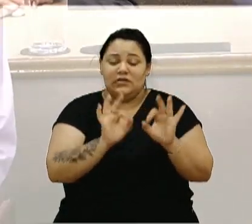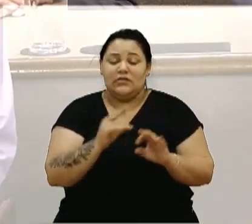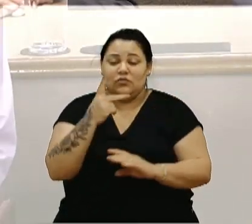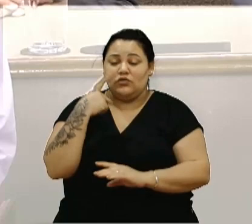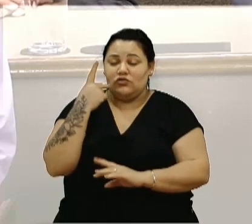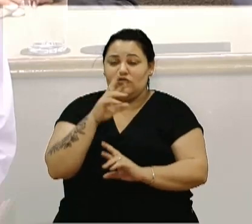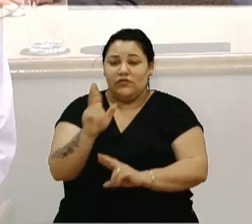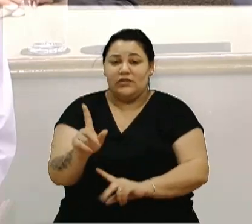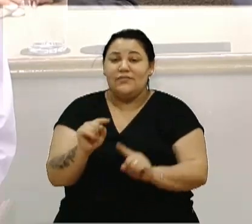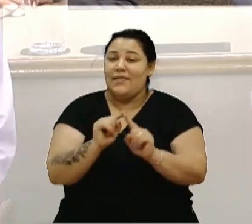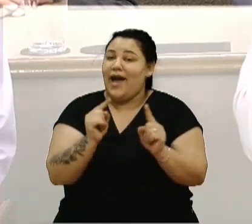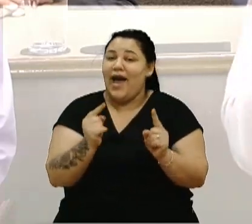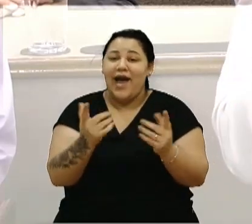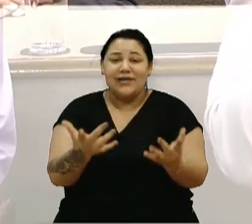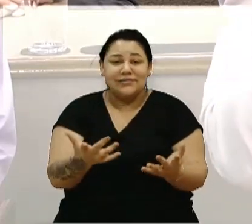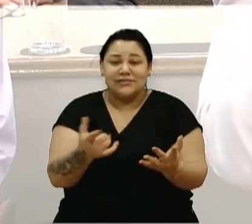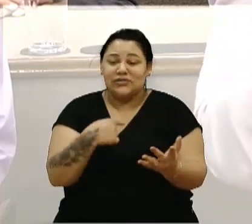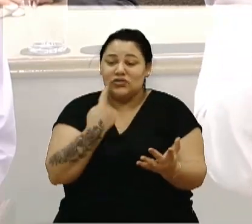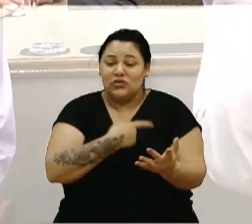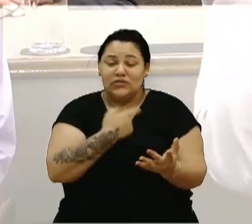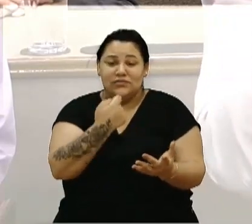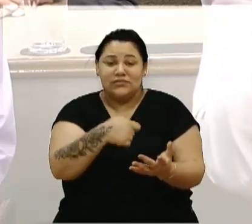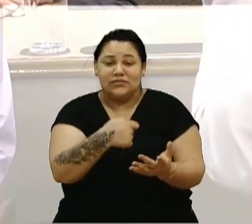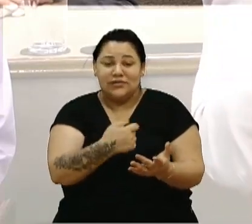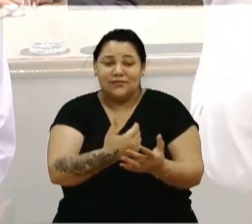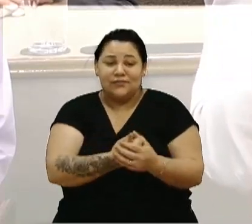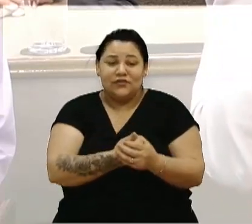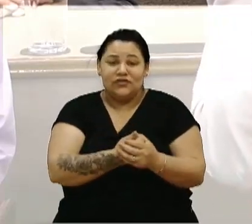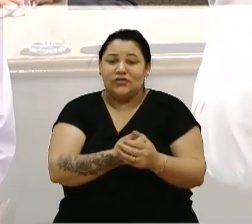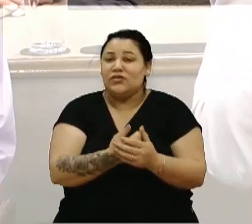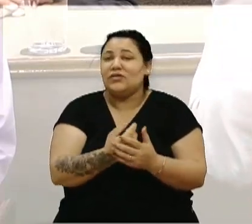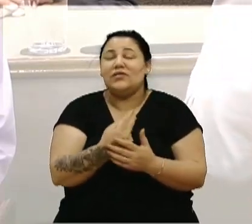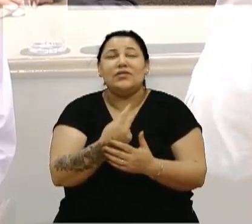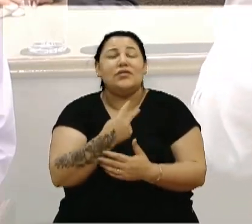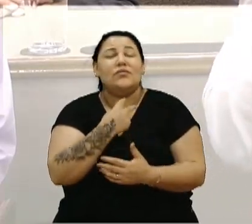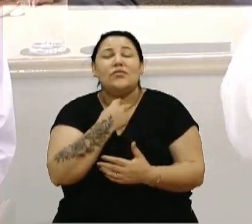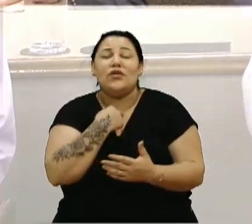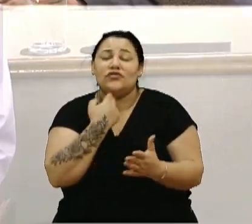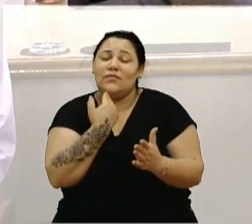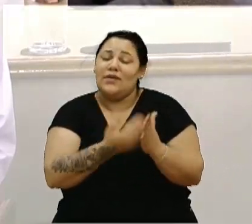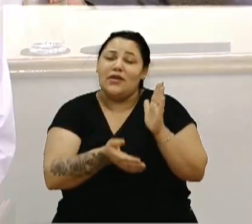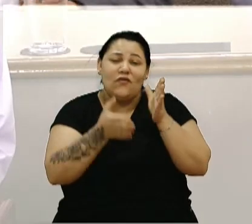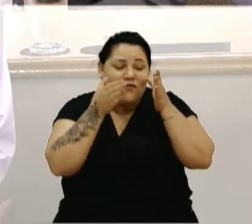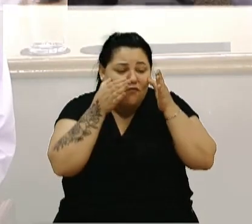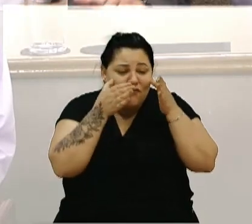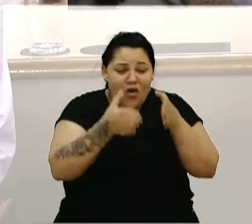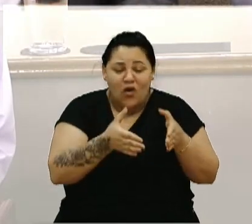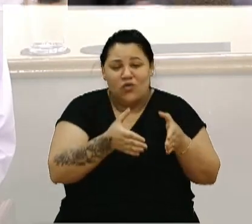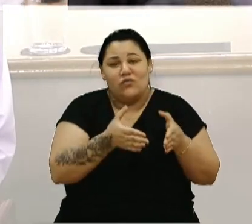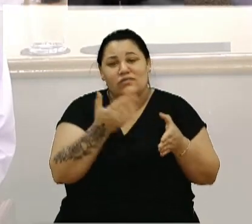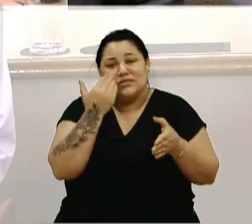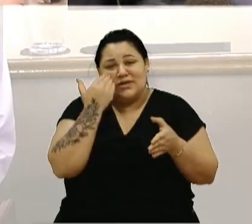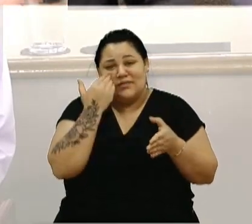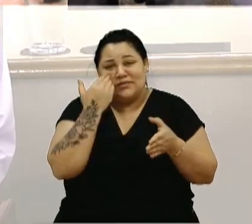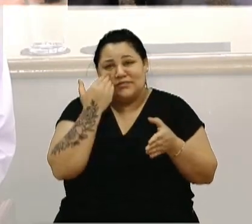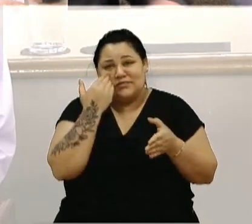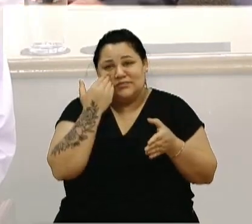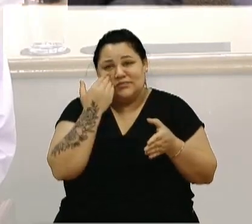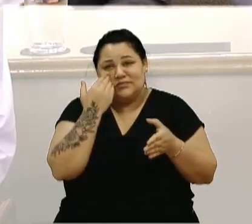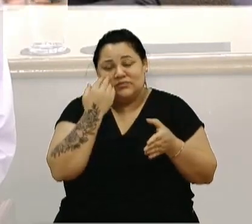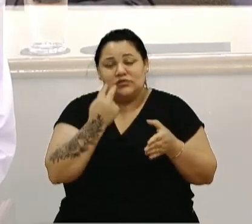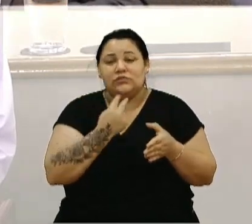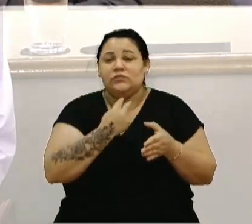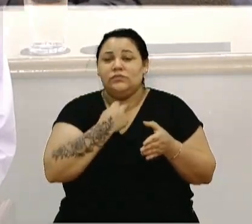não é por isso que a gente deva perder a coerência. Não é por isso que a gente deva se omitir. E,